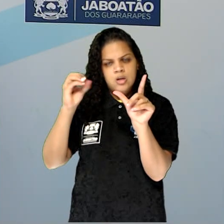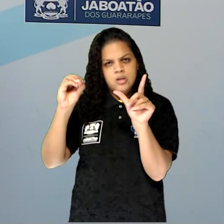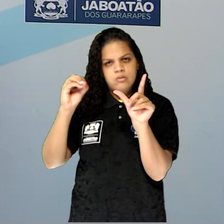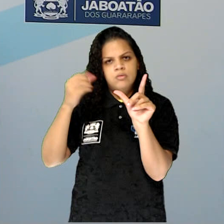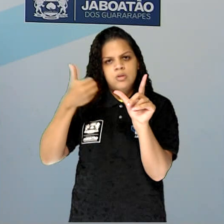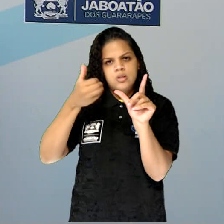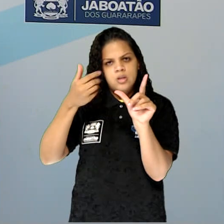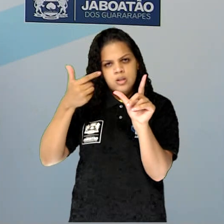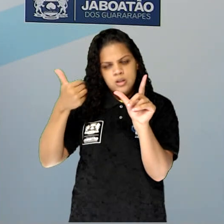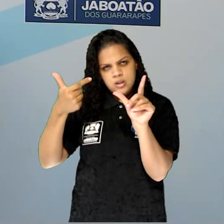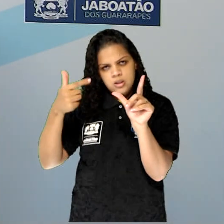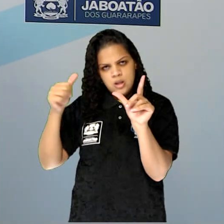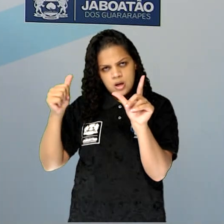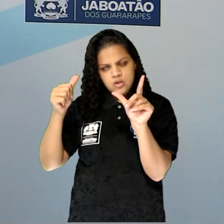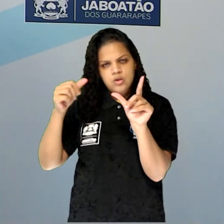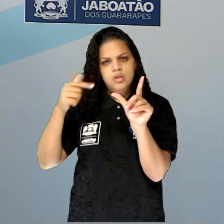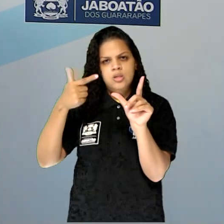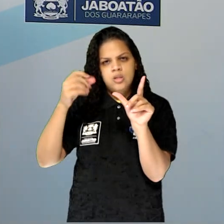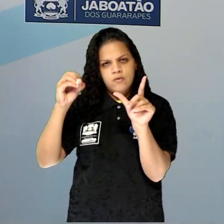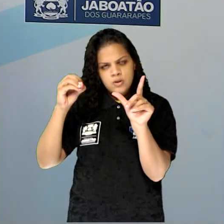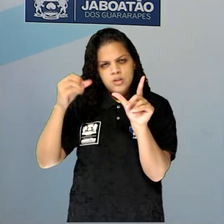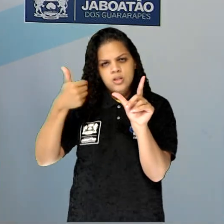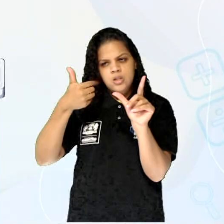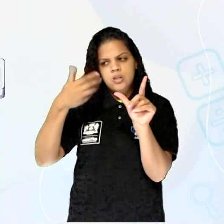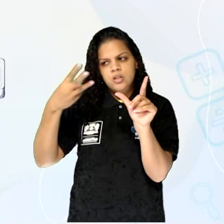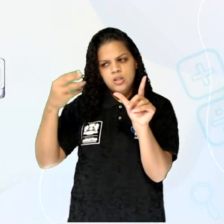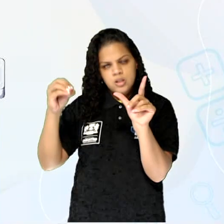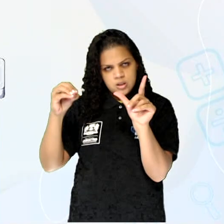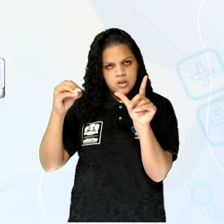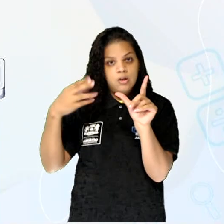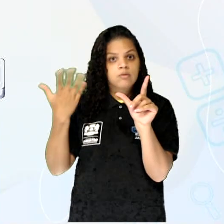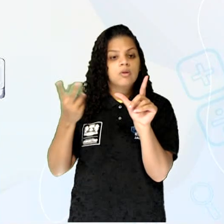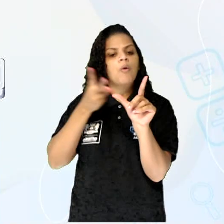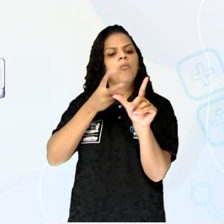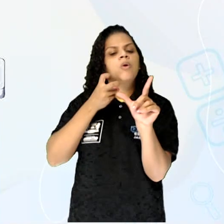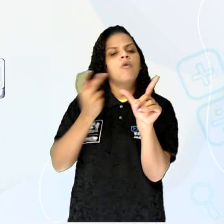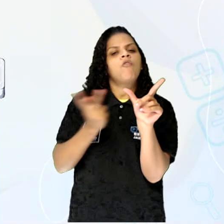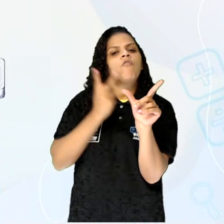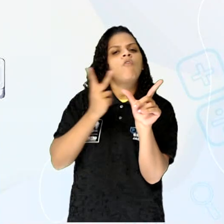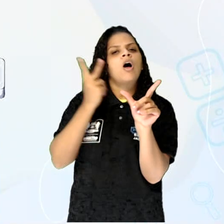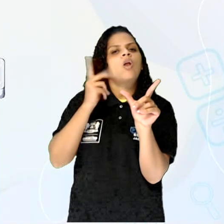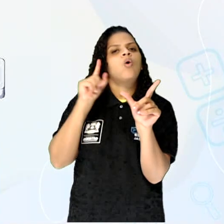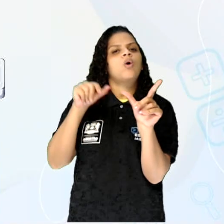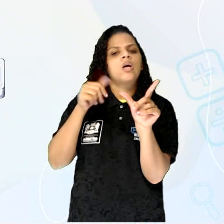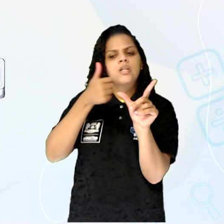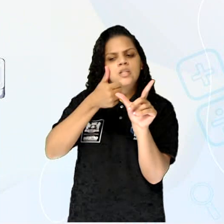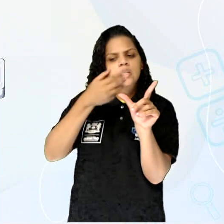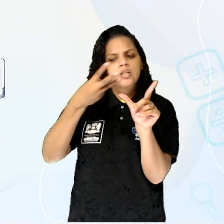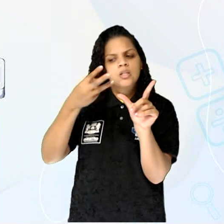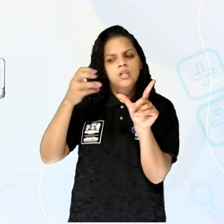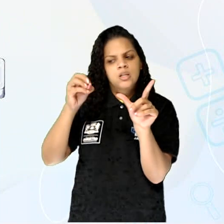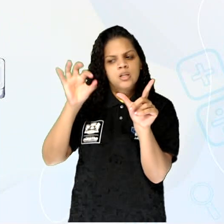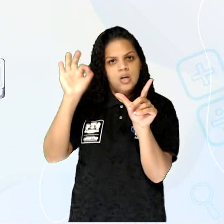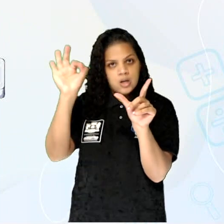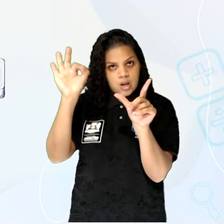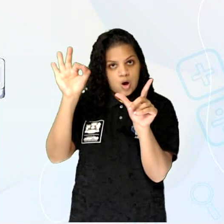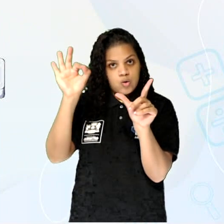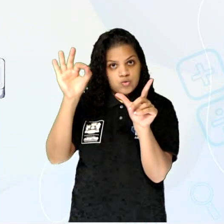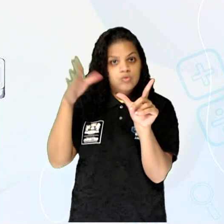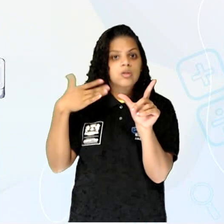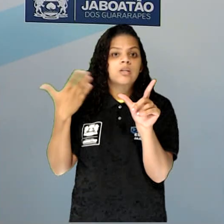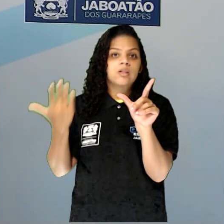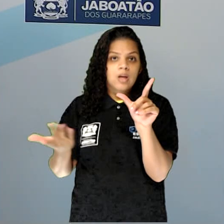120 130 este ângulo mede 130 graus